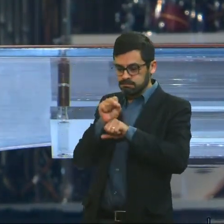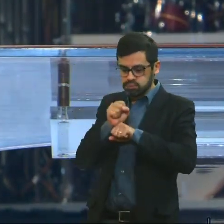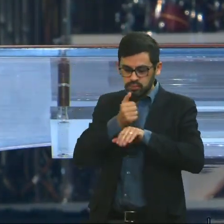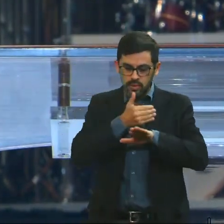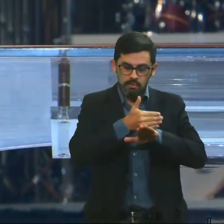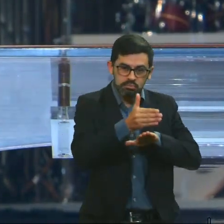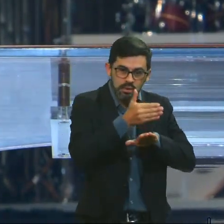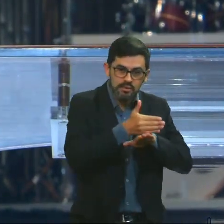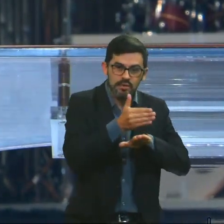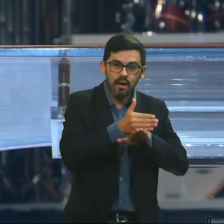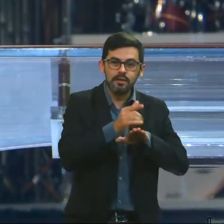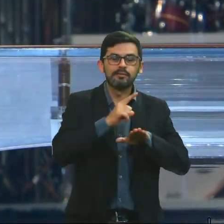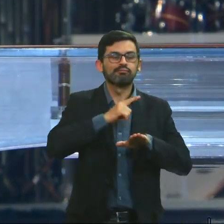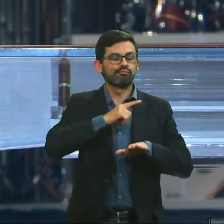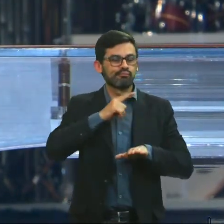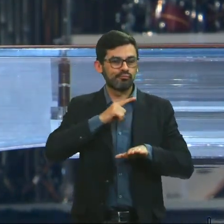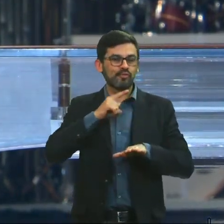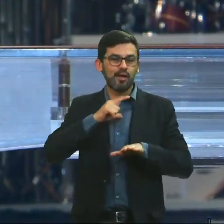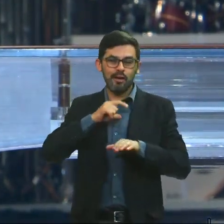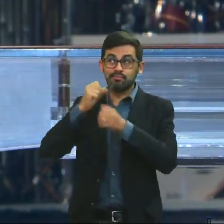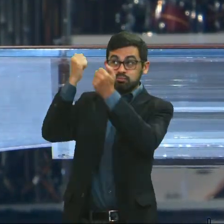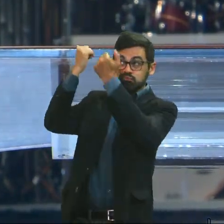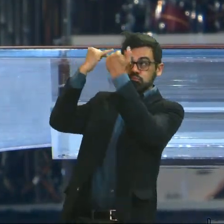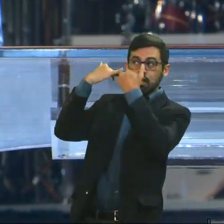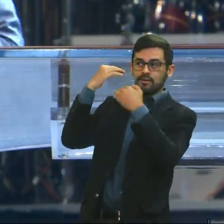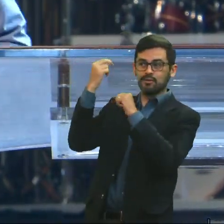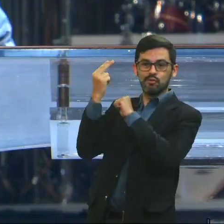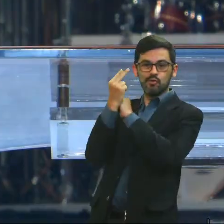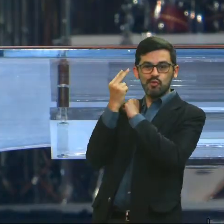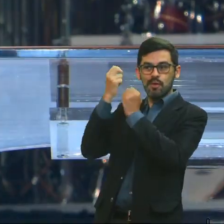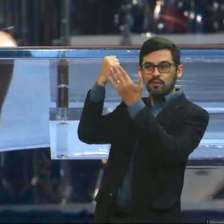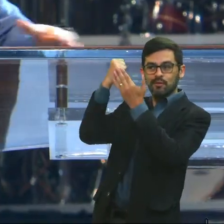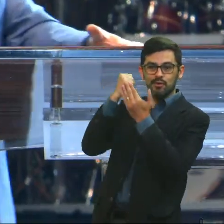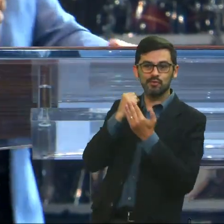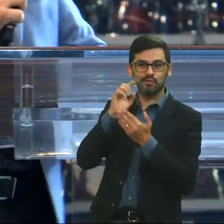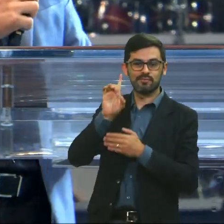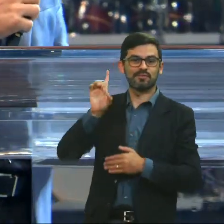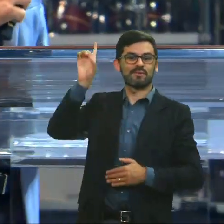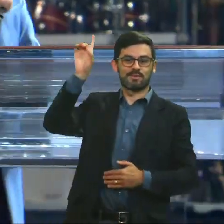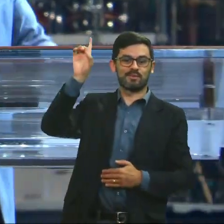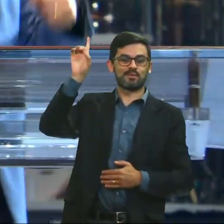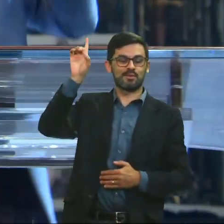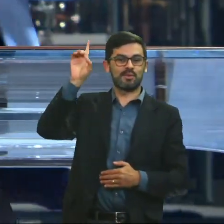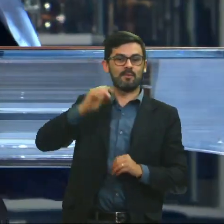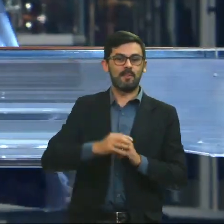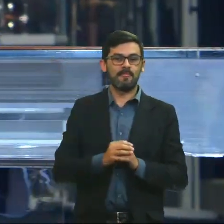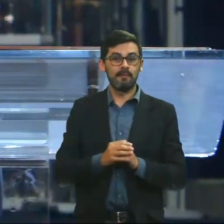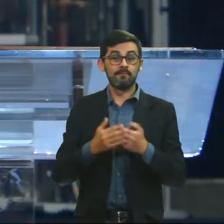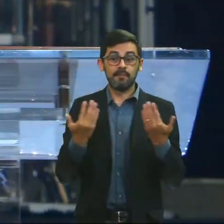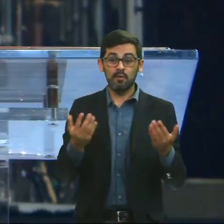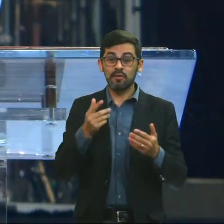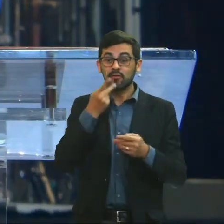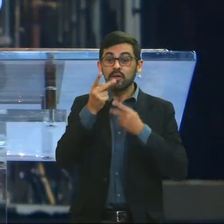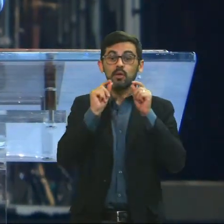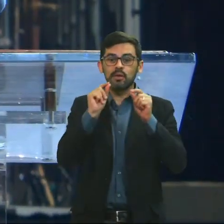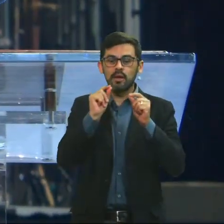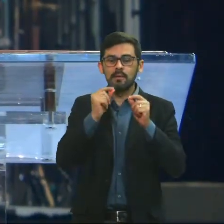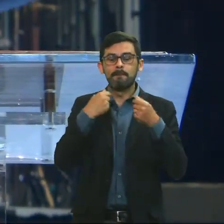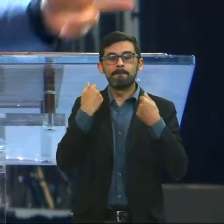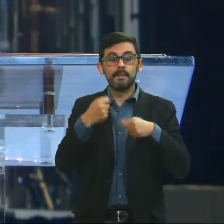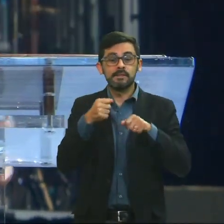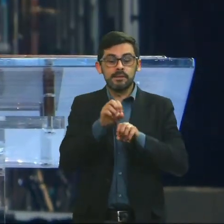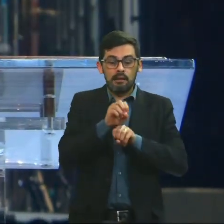você vai receber favor de Deus. E ele está falando: olha, inculca na cabeça dos